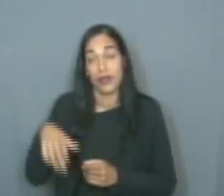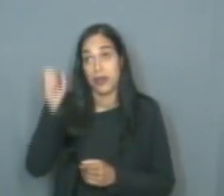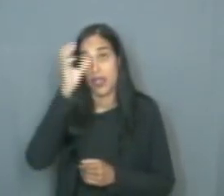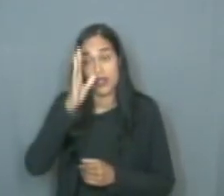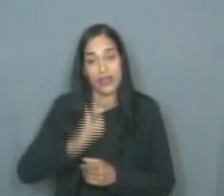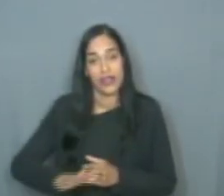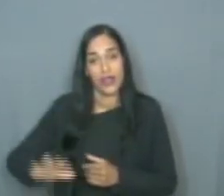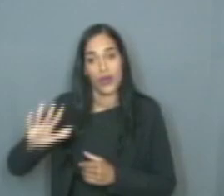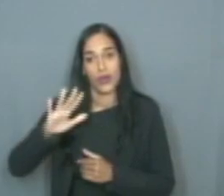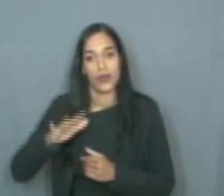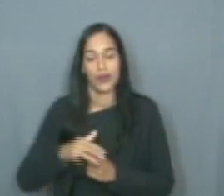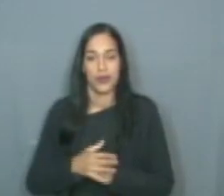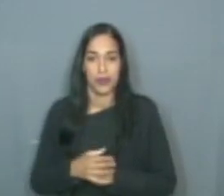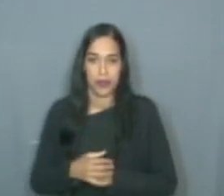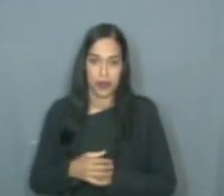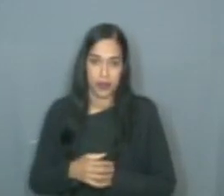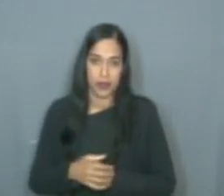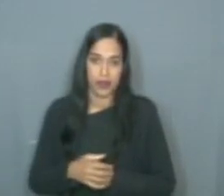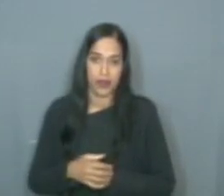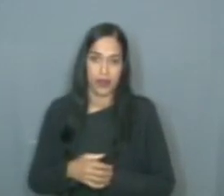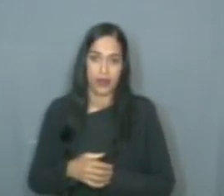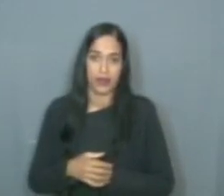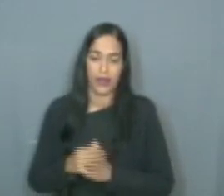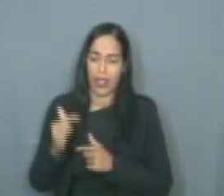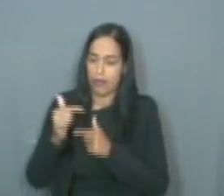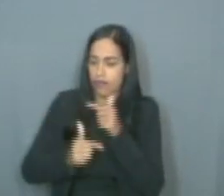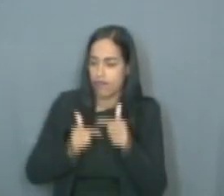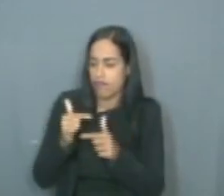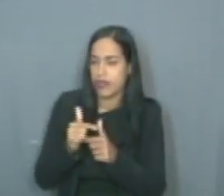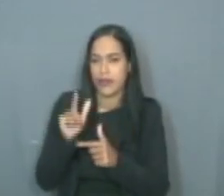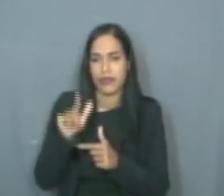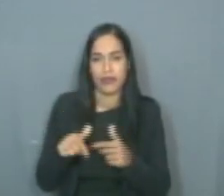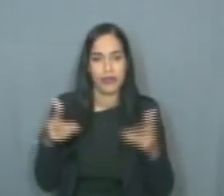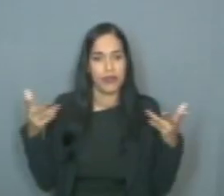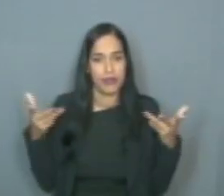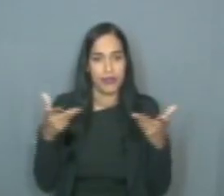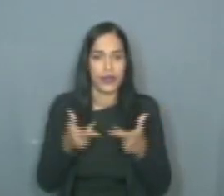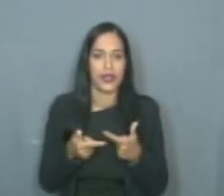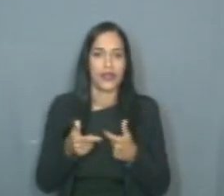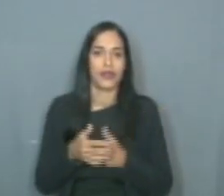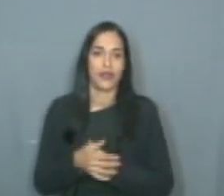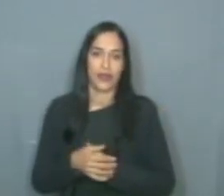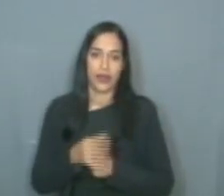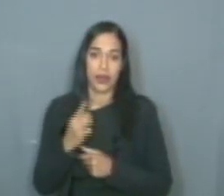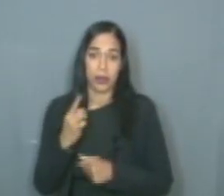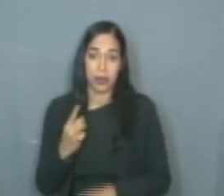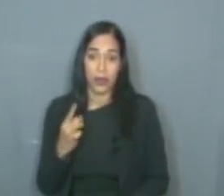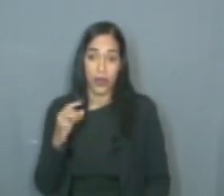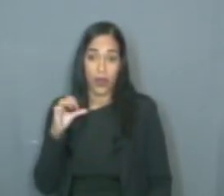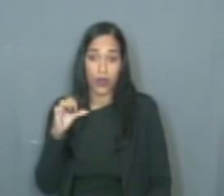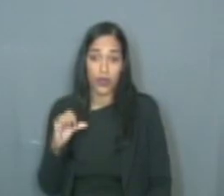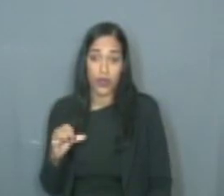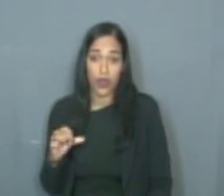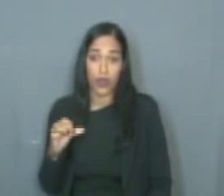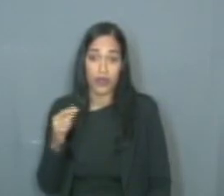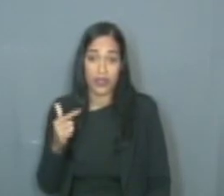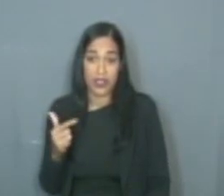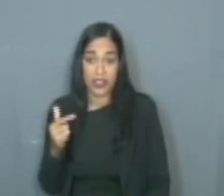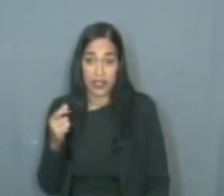Brasil. Ela tem feitos incríveis, de ter, por exemplo, ainda em